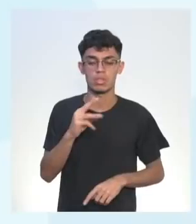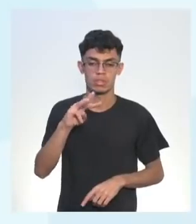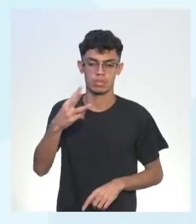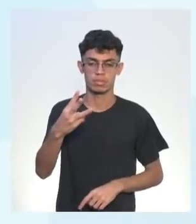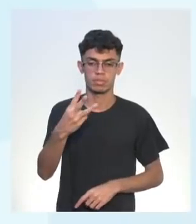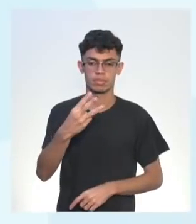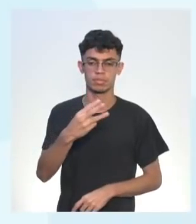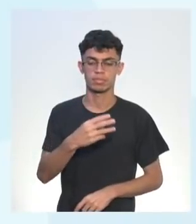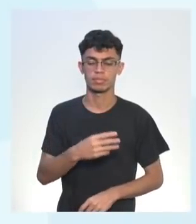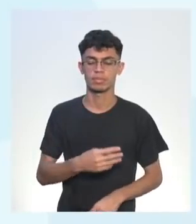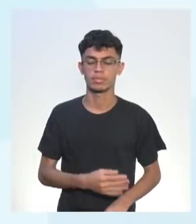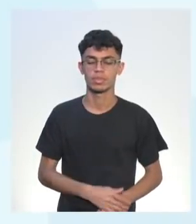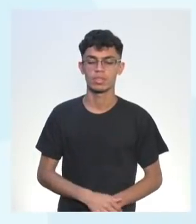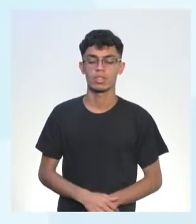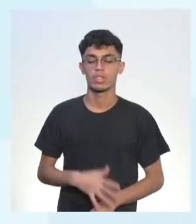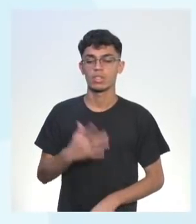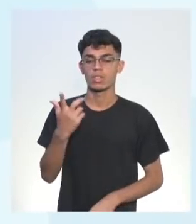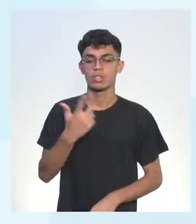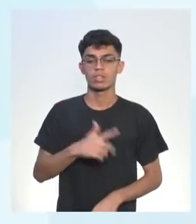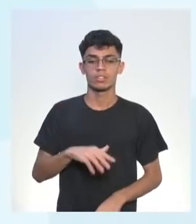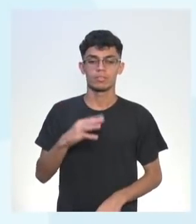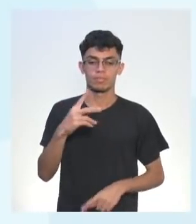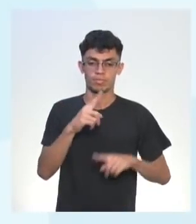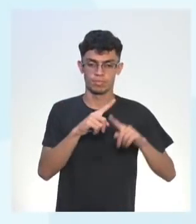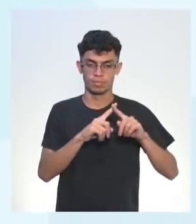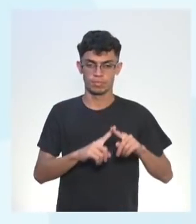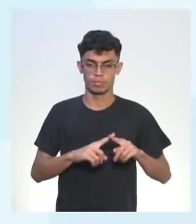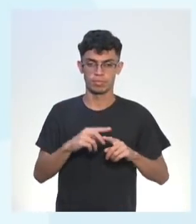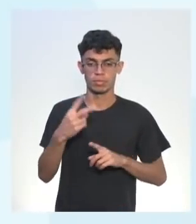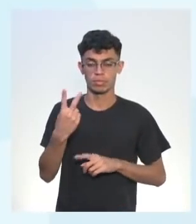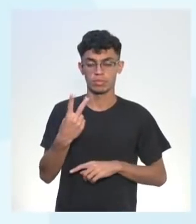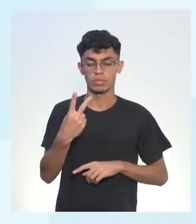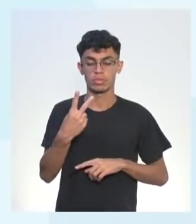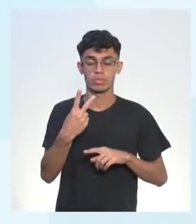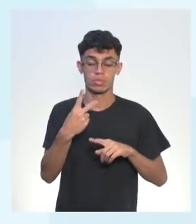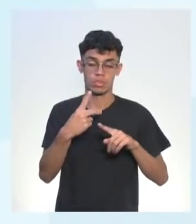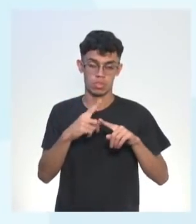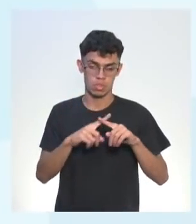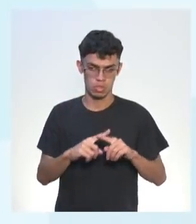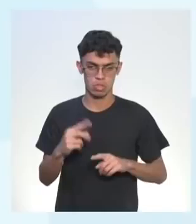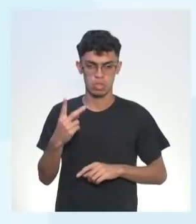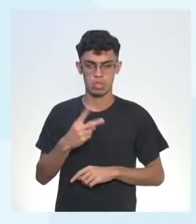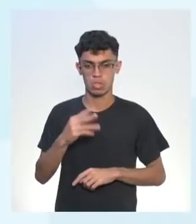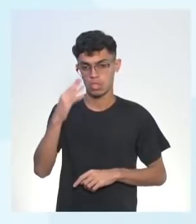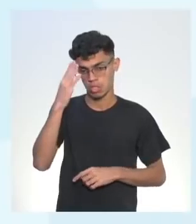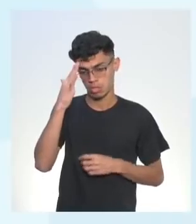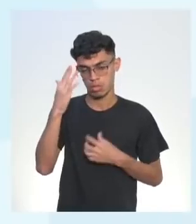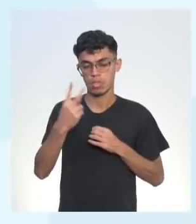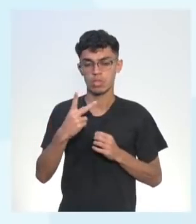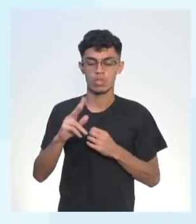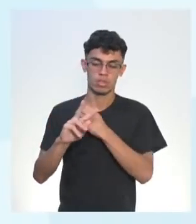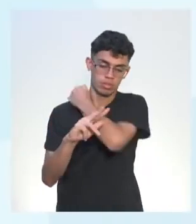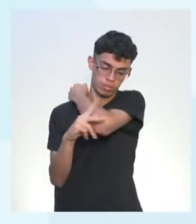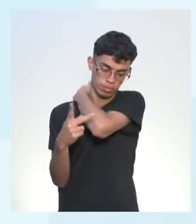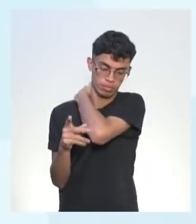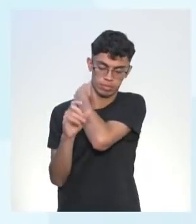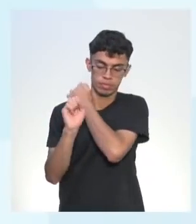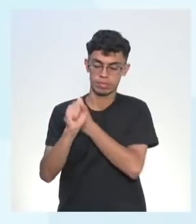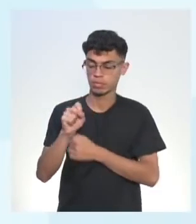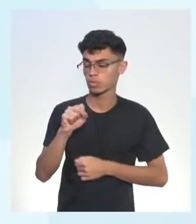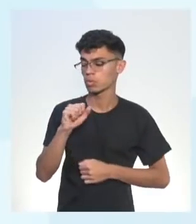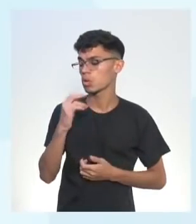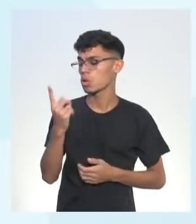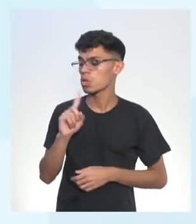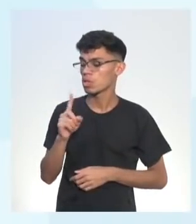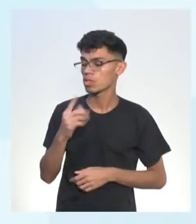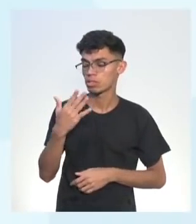cubo. Se eu fizer de novo aqui, ó, vezes 2 vezes 2, a gente já sabe que isso aqui é 2 ao quadrado. Sim ou não, Jonas?